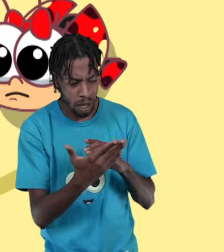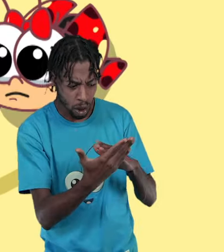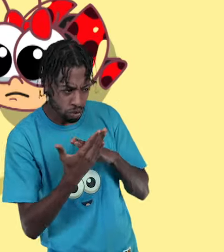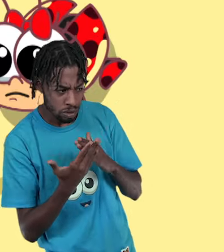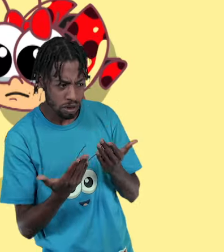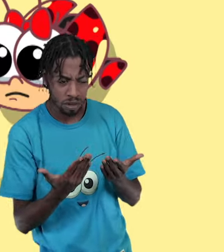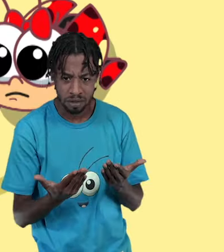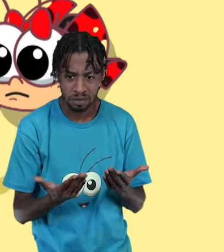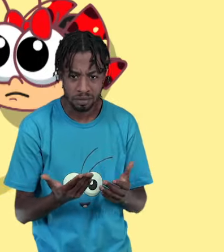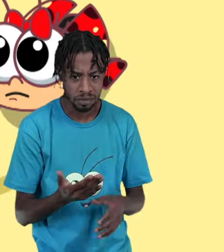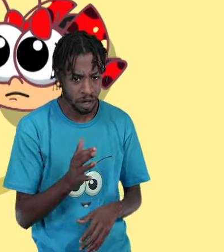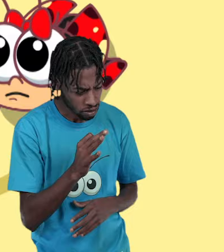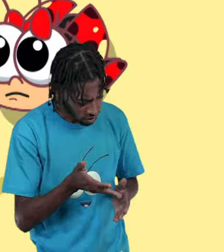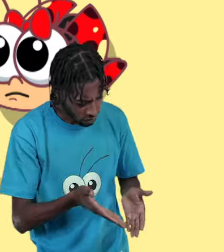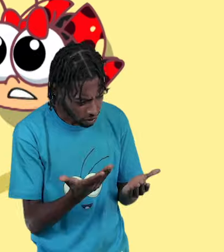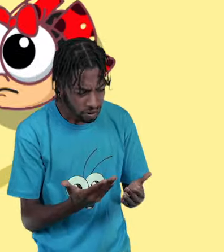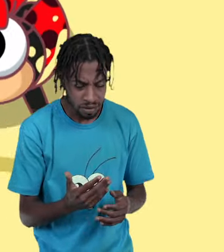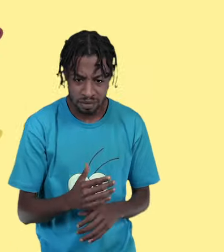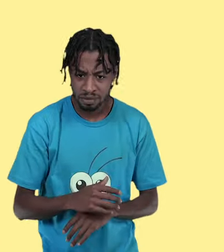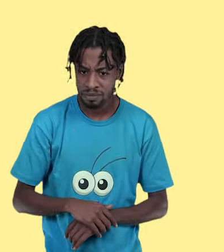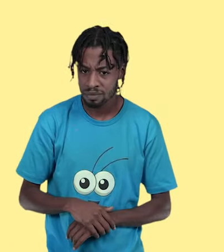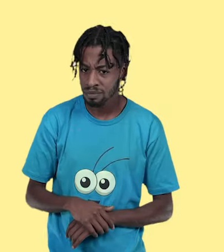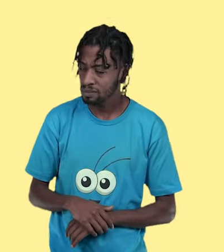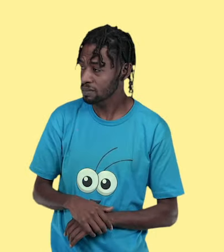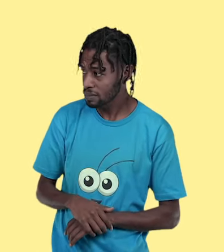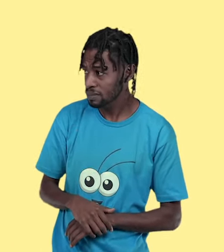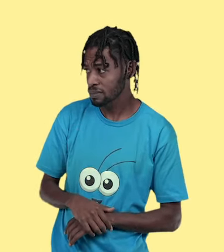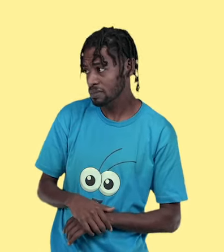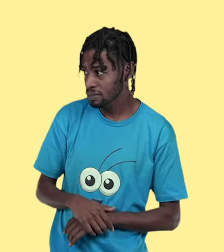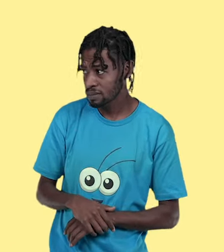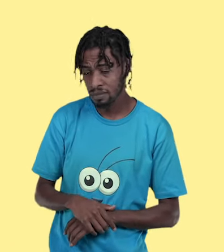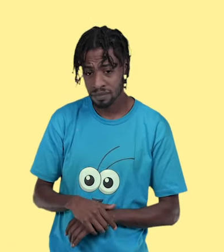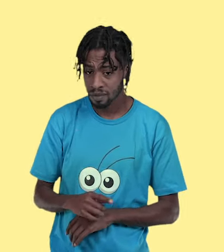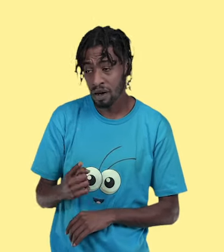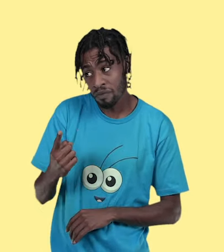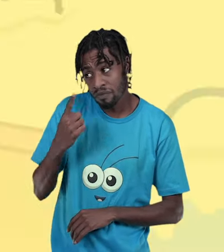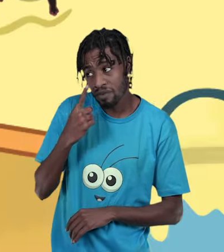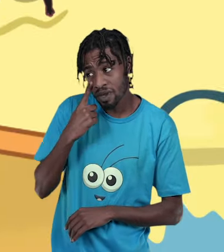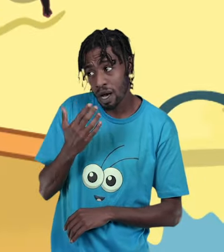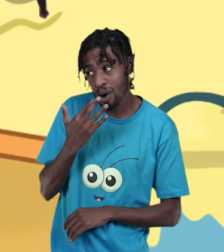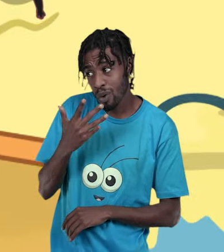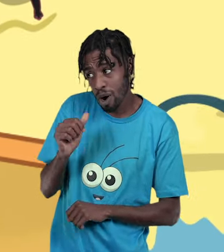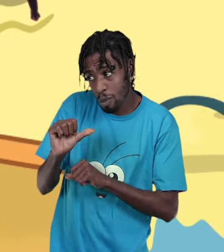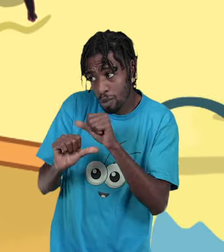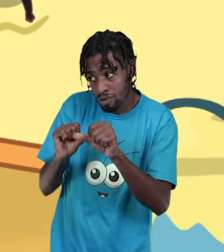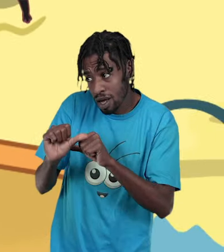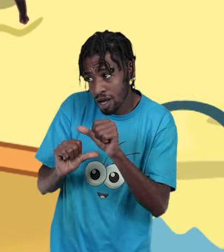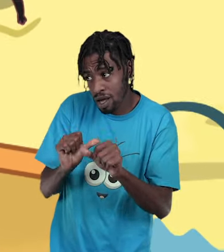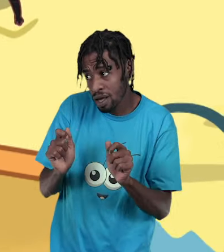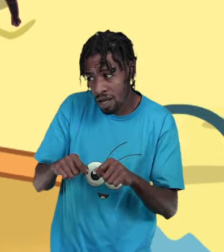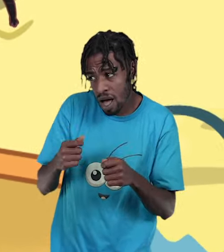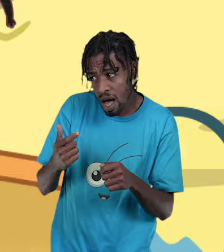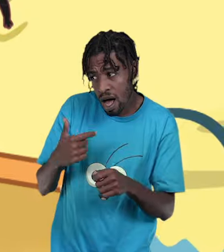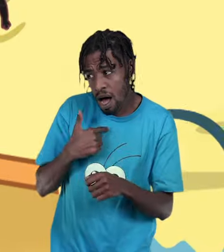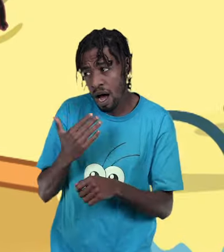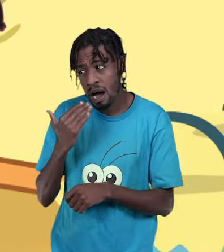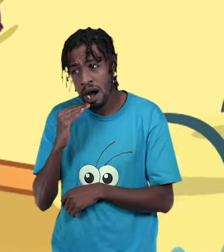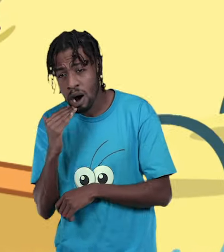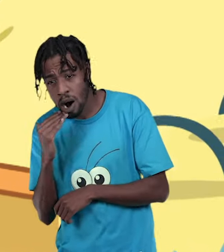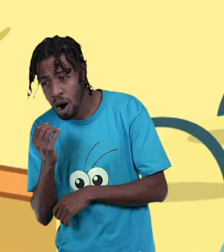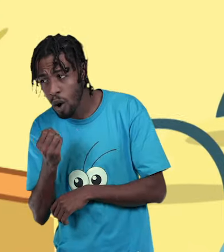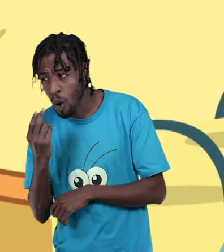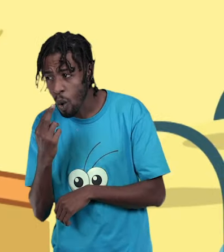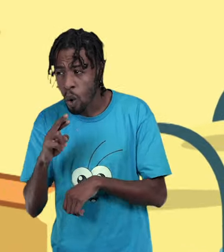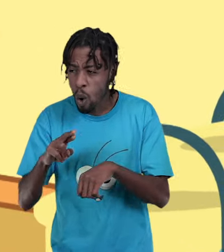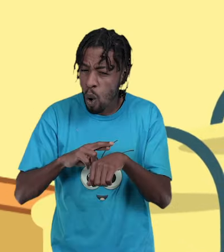Salvem a missão! Pelo menos vamos ver a tinta mudar de cor Será que ela muda para rosa?